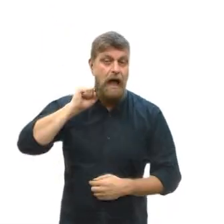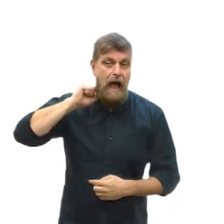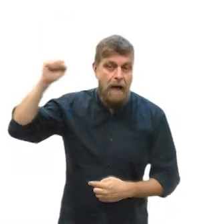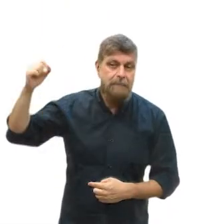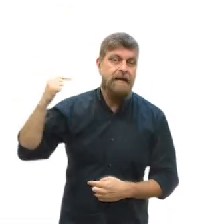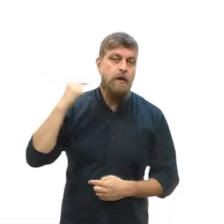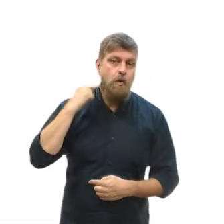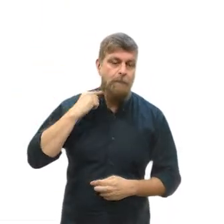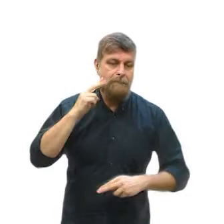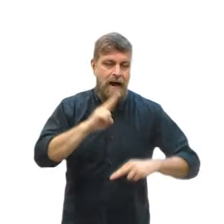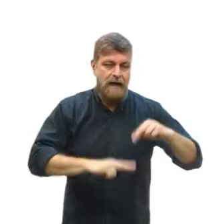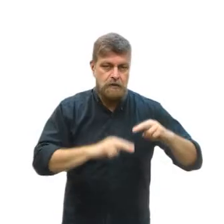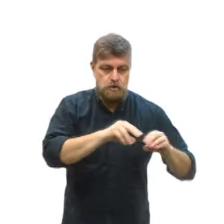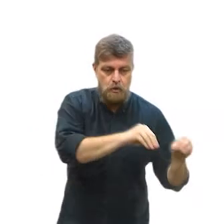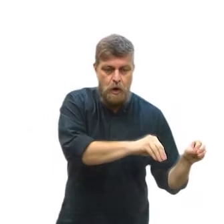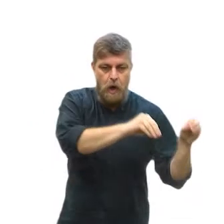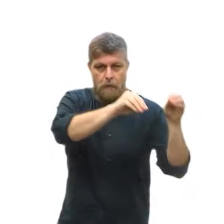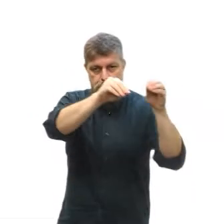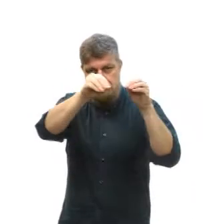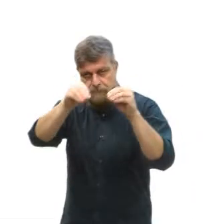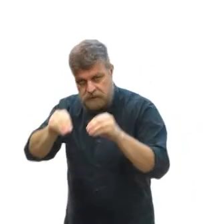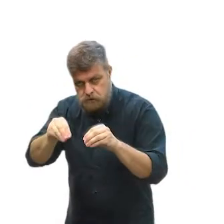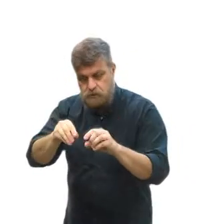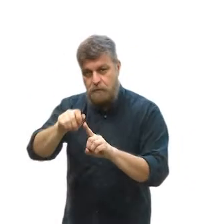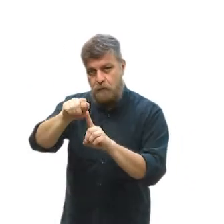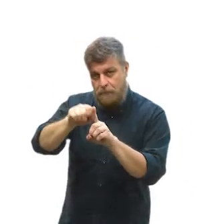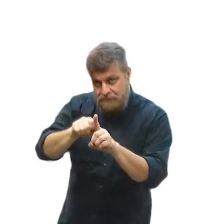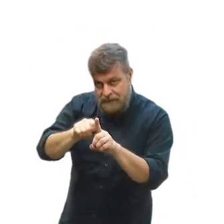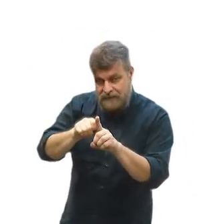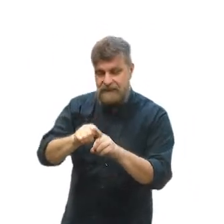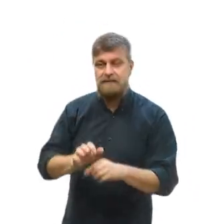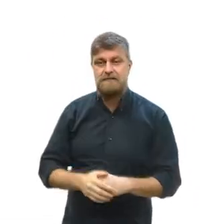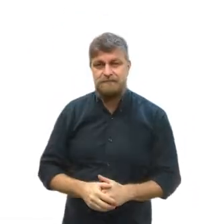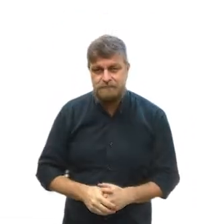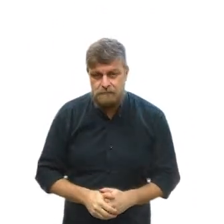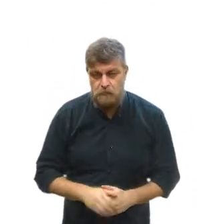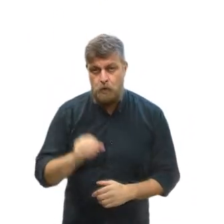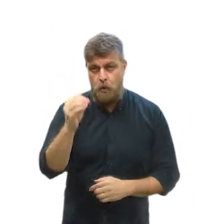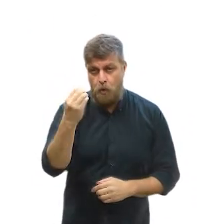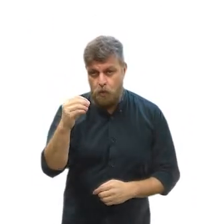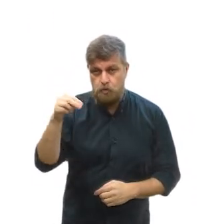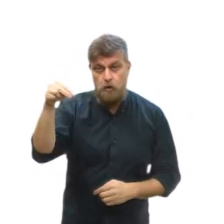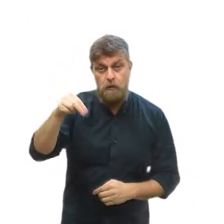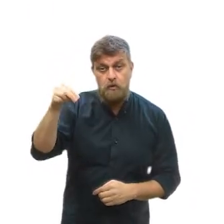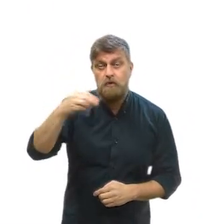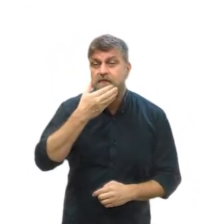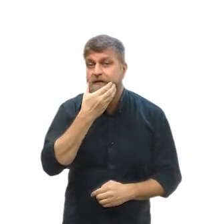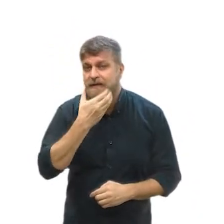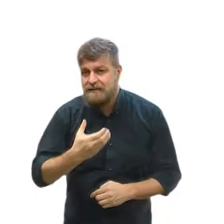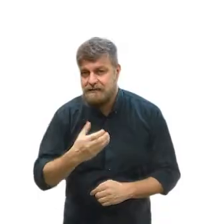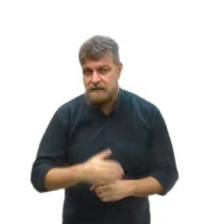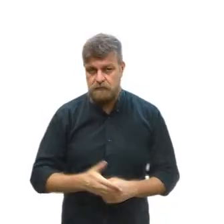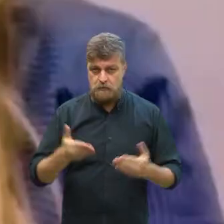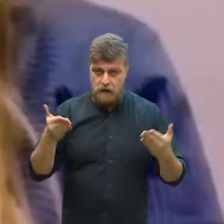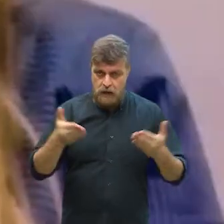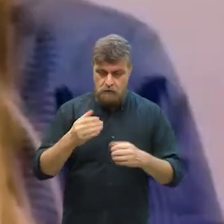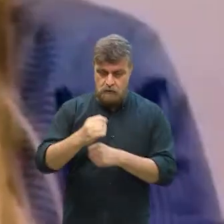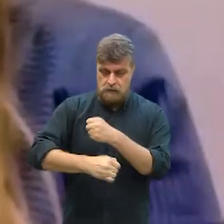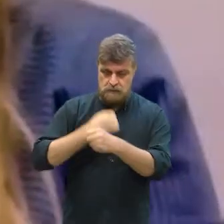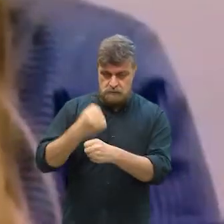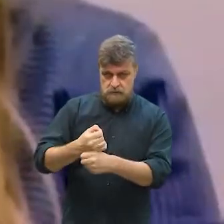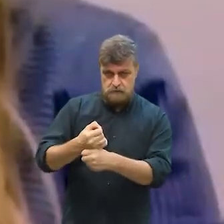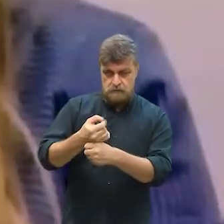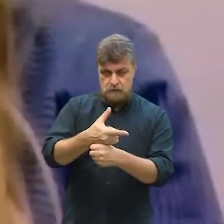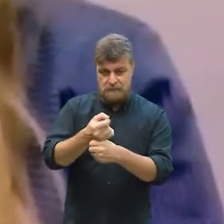aconteceriam em abril, maio e junho foram postergados para terem o seu vencimento em outubro, novembro e dezembro. Então, agora